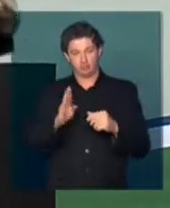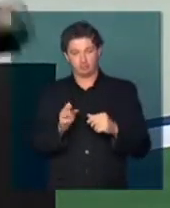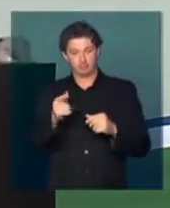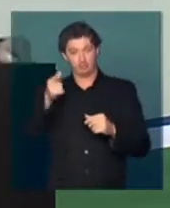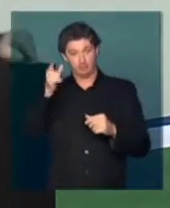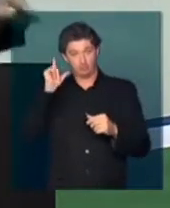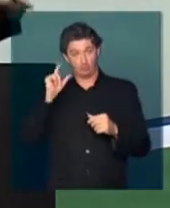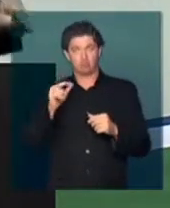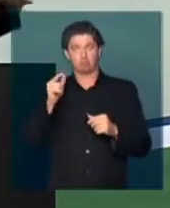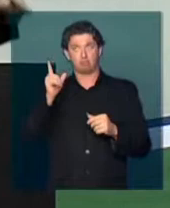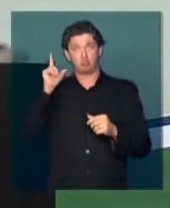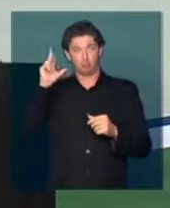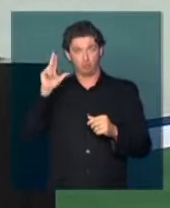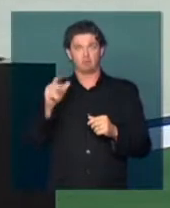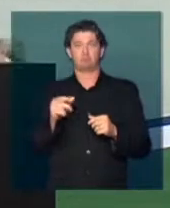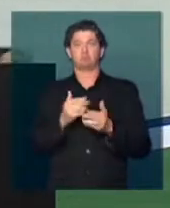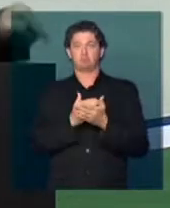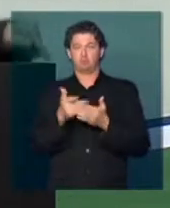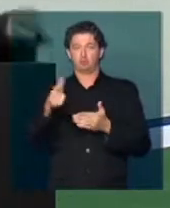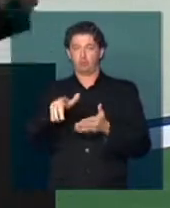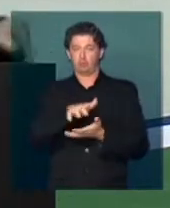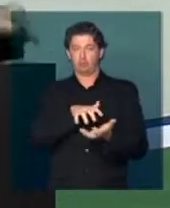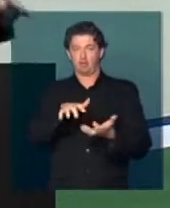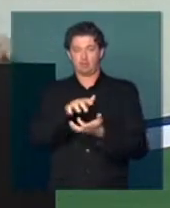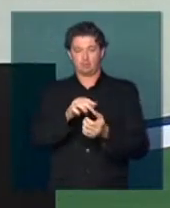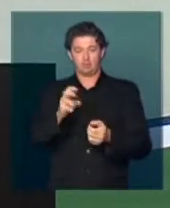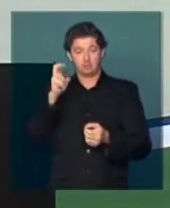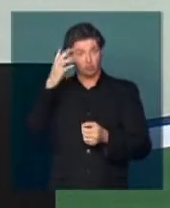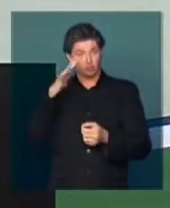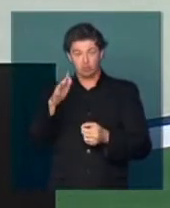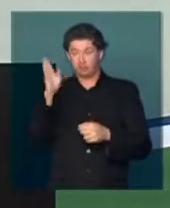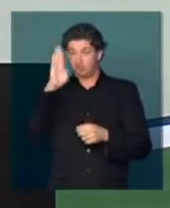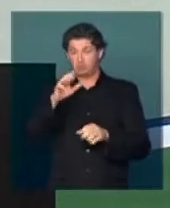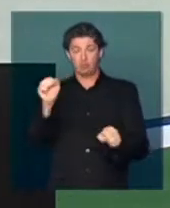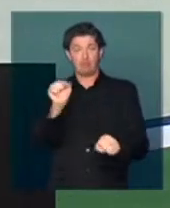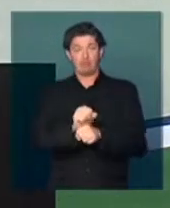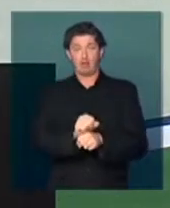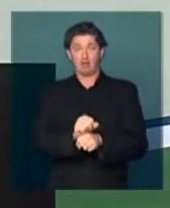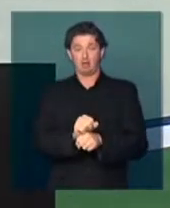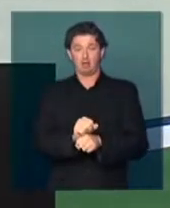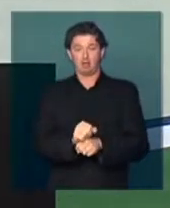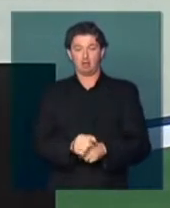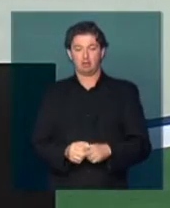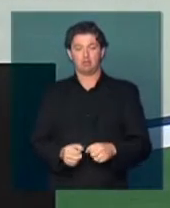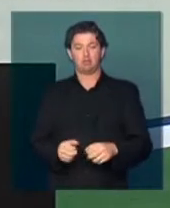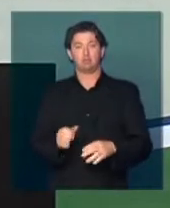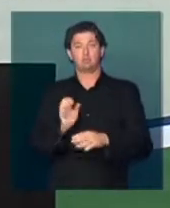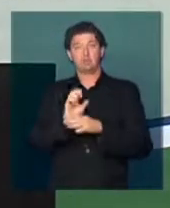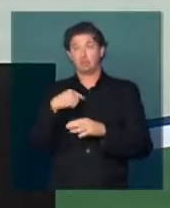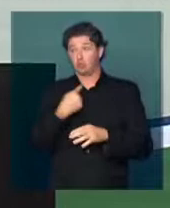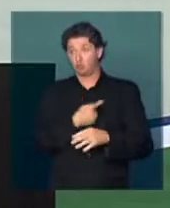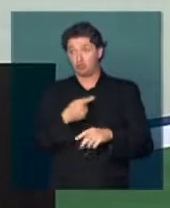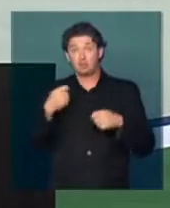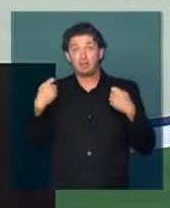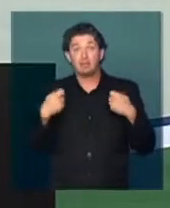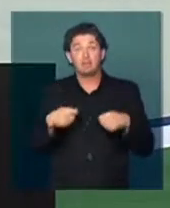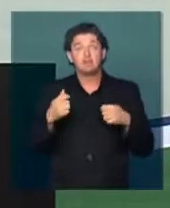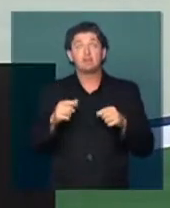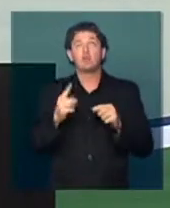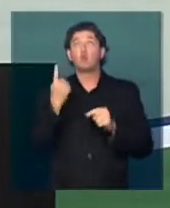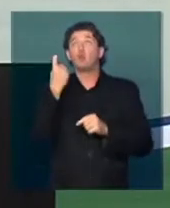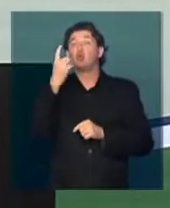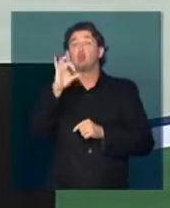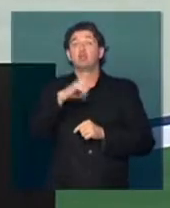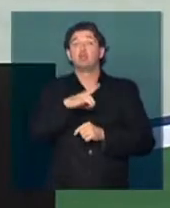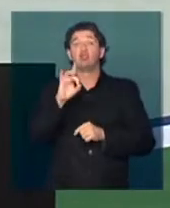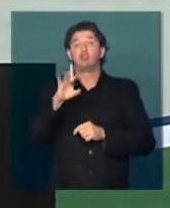Ontem, anteontem, iniciou novamente uma greve. Em 5 dias, o Brasil vai estar parado. E um Estado como o nosso, que depende